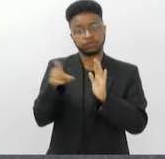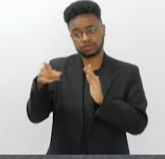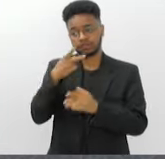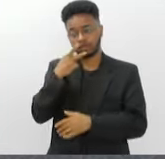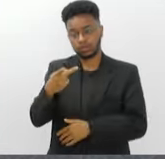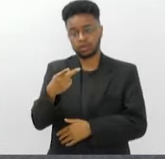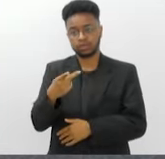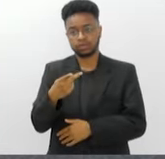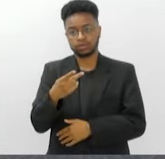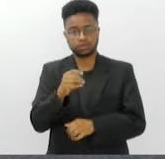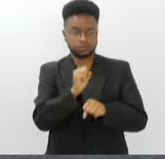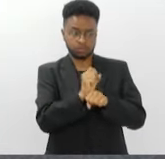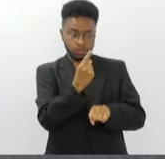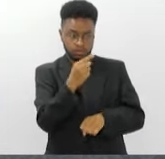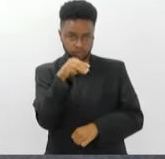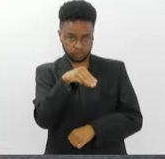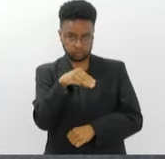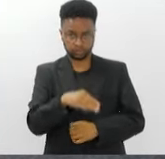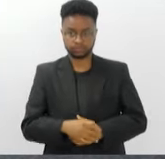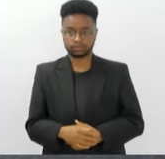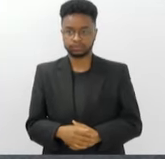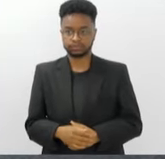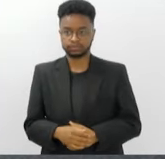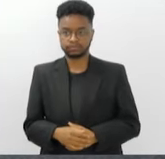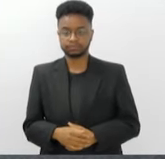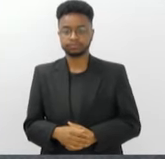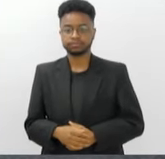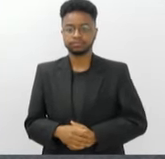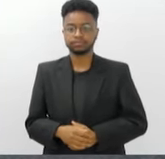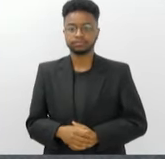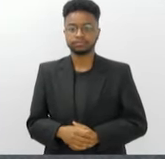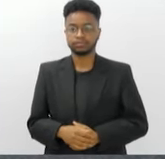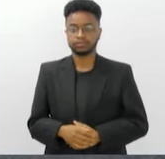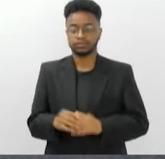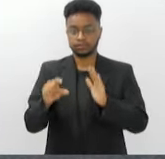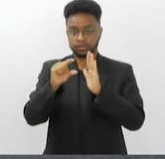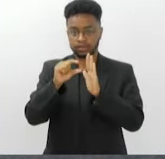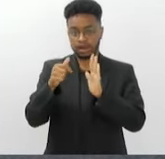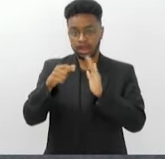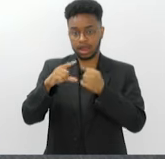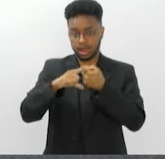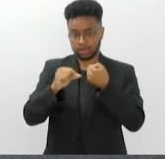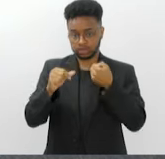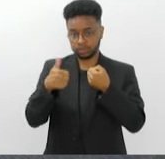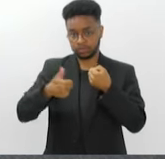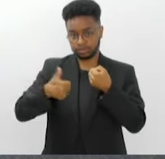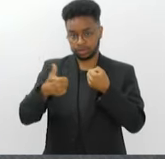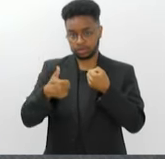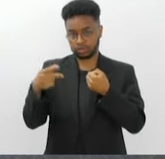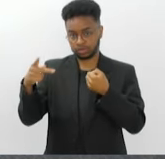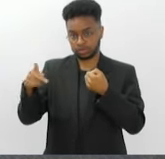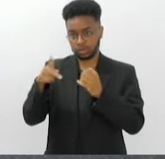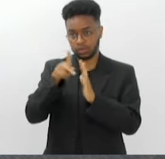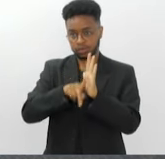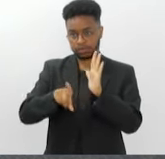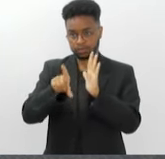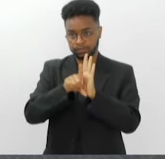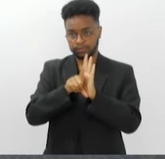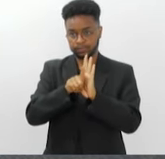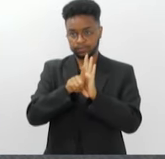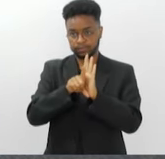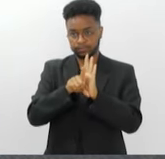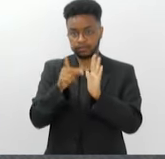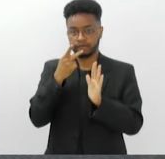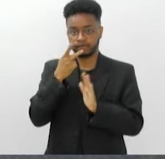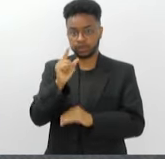Só um minuto. Vamos lá. O artigo 1º do projeto que Vossa Excelência fez diz